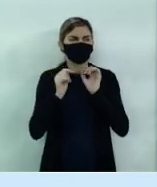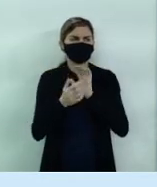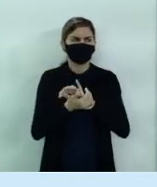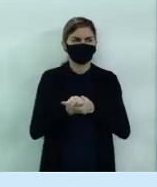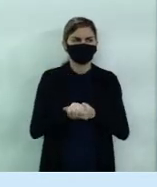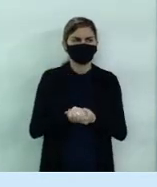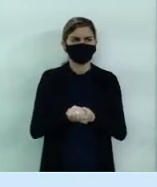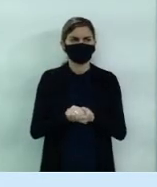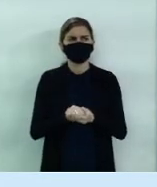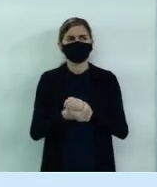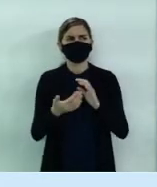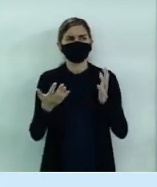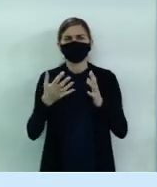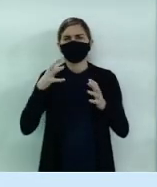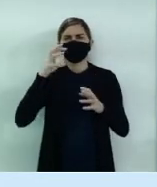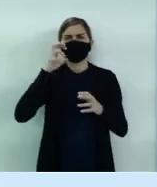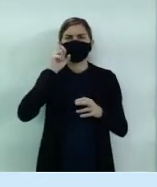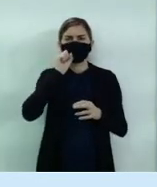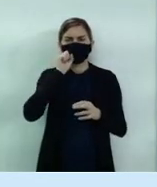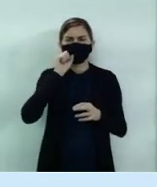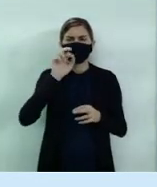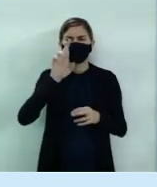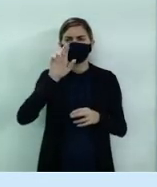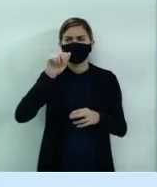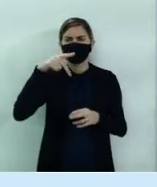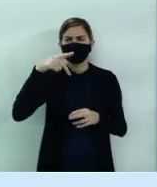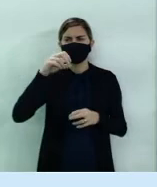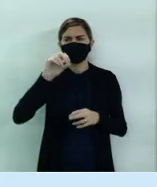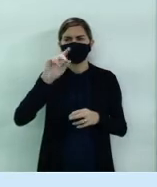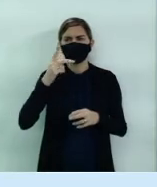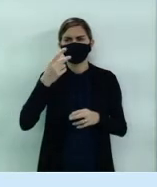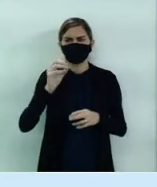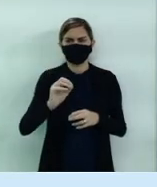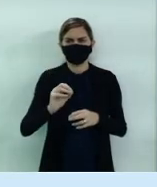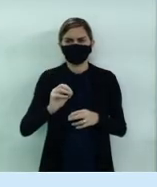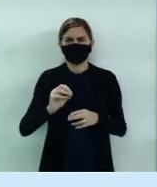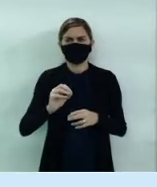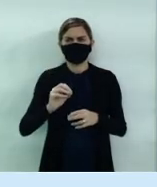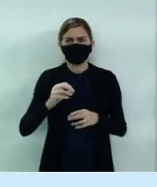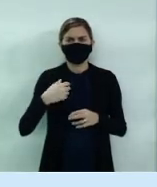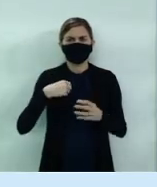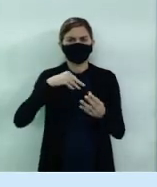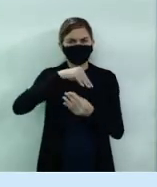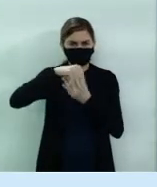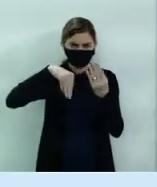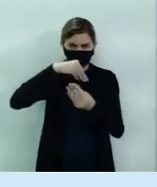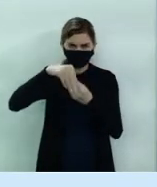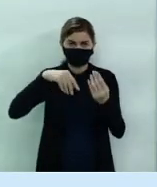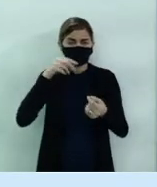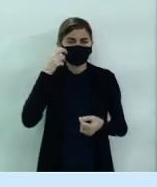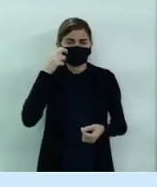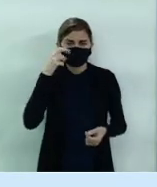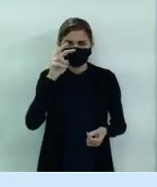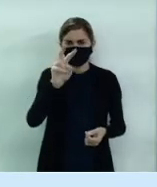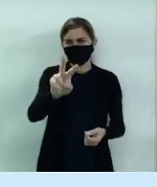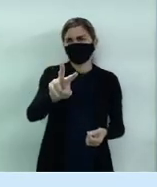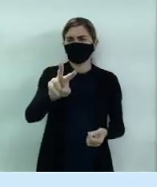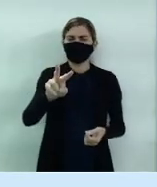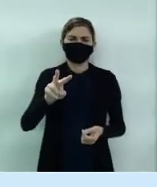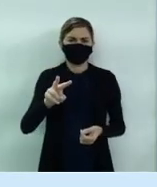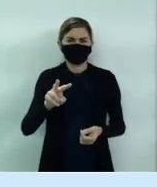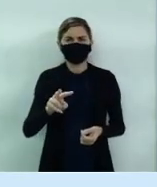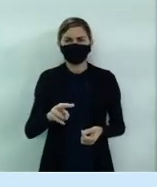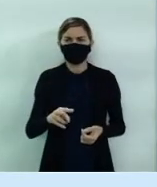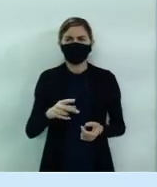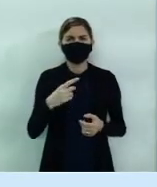pegar agora o suco de repolho e vou colocar aqui nas substâncias para você ver que